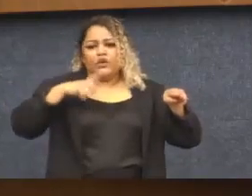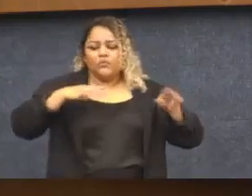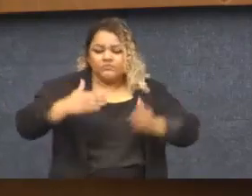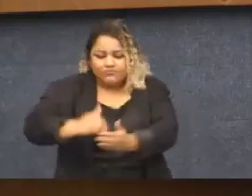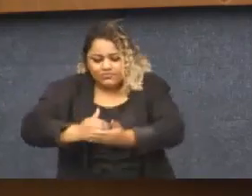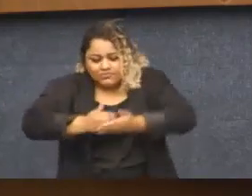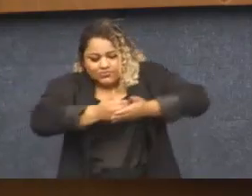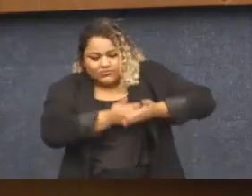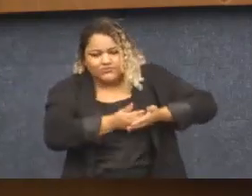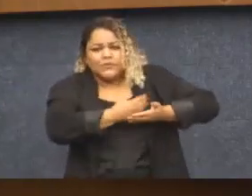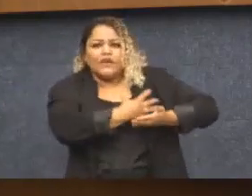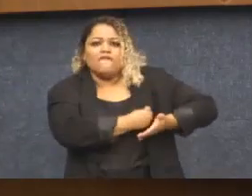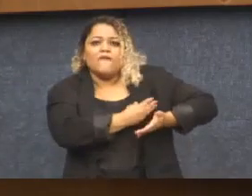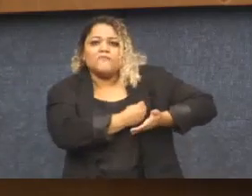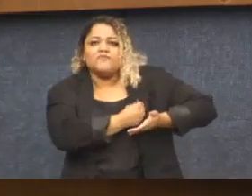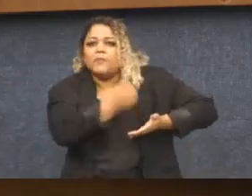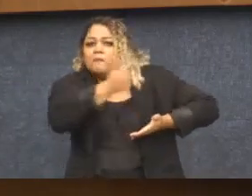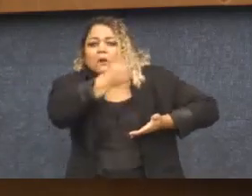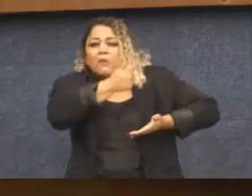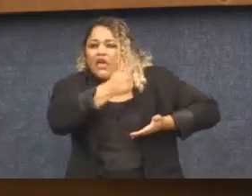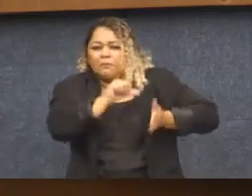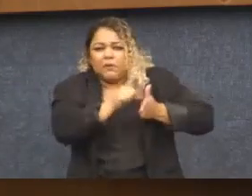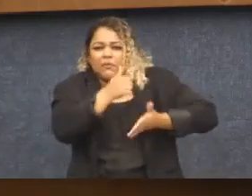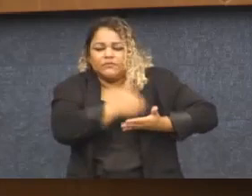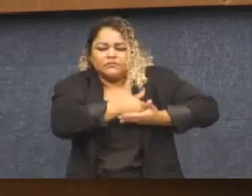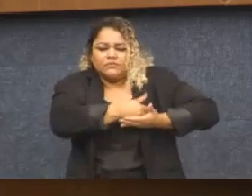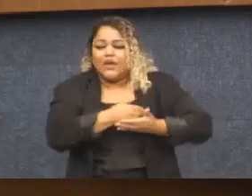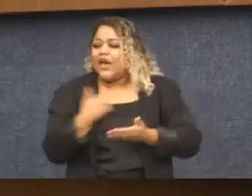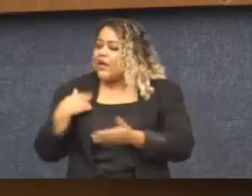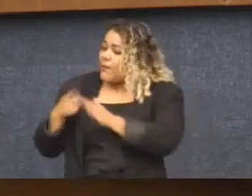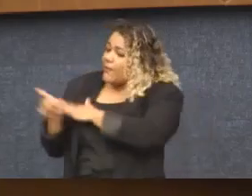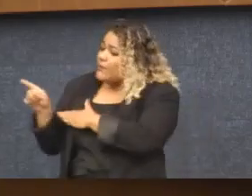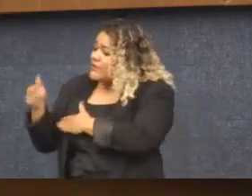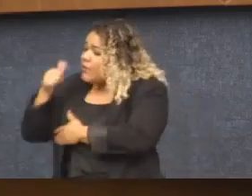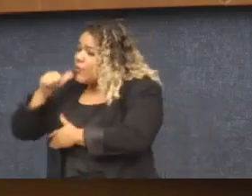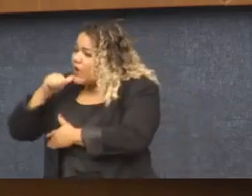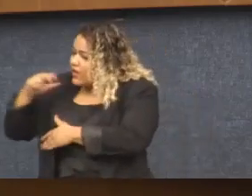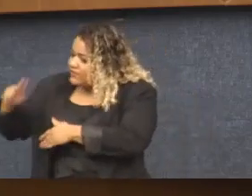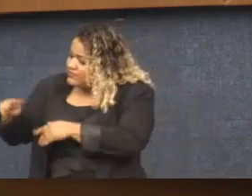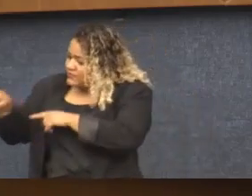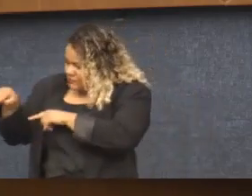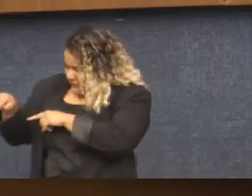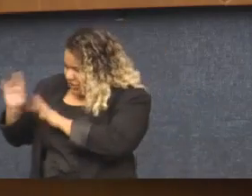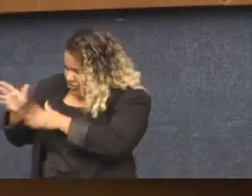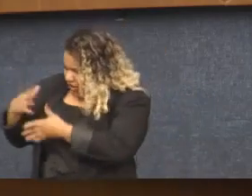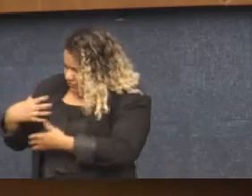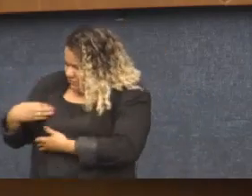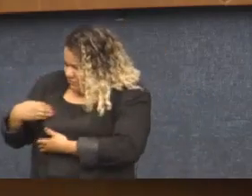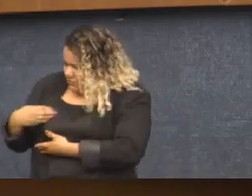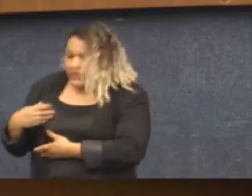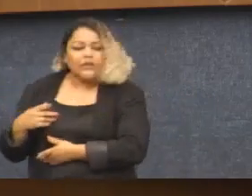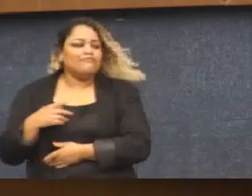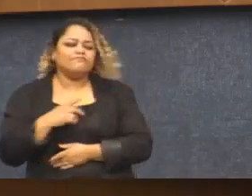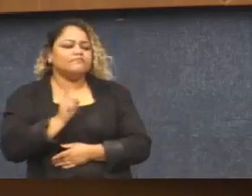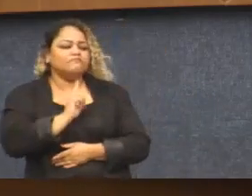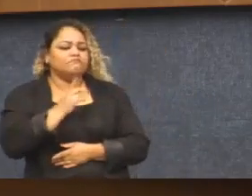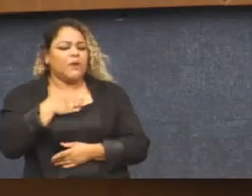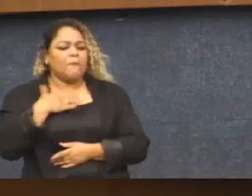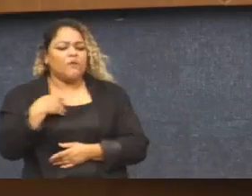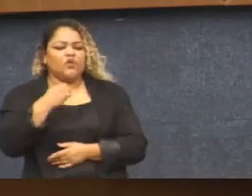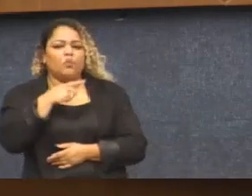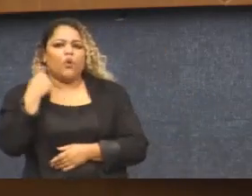lado. E eu perguntei para ela, falei, você já amamentou o seu? Ela falou, não, eu perdi o meu. Então, foi